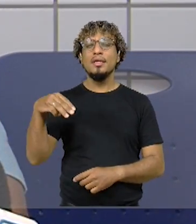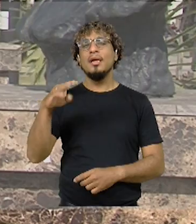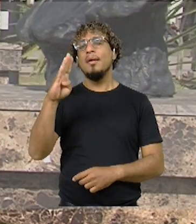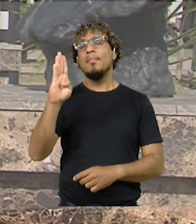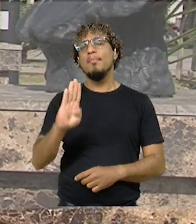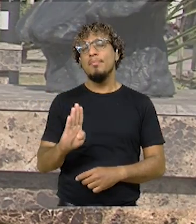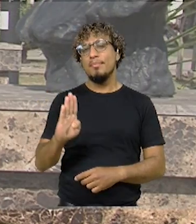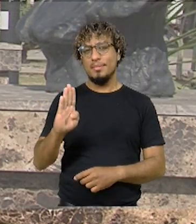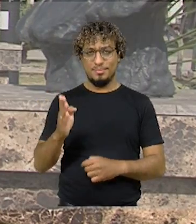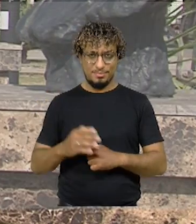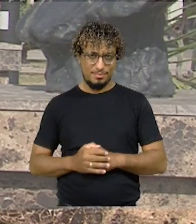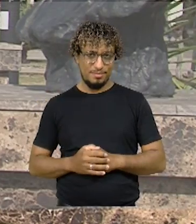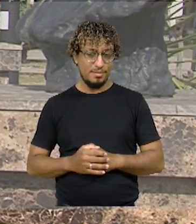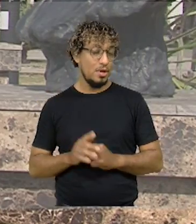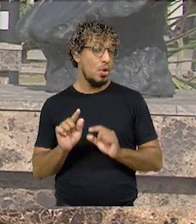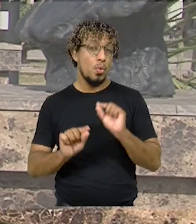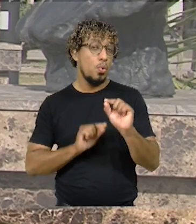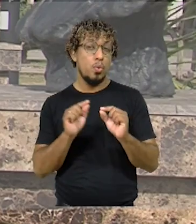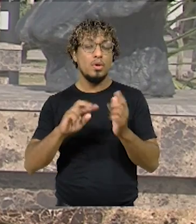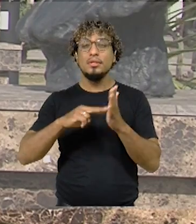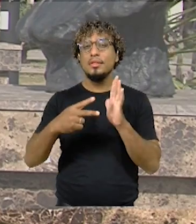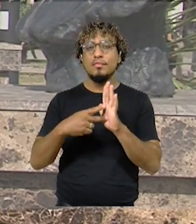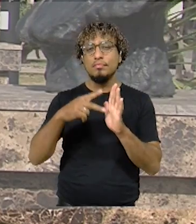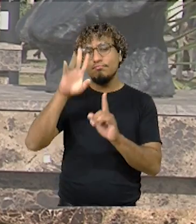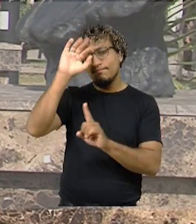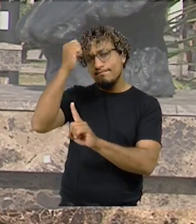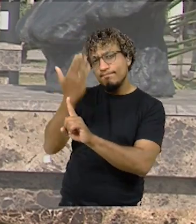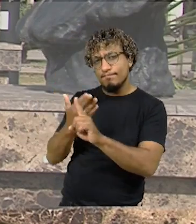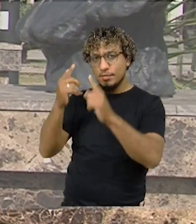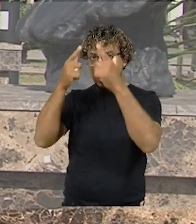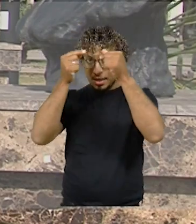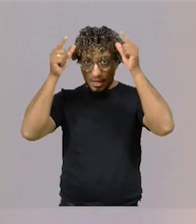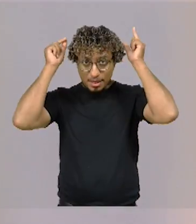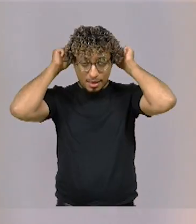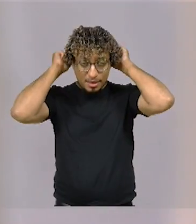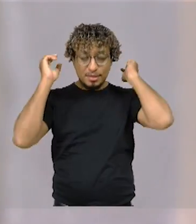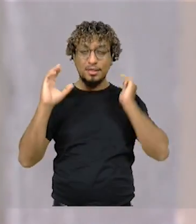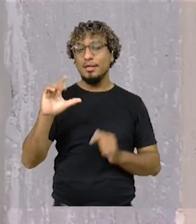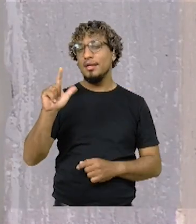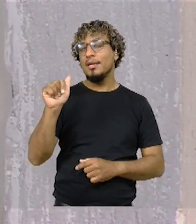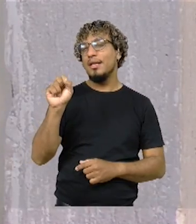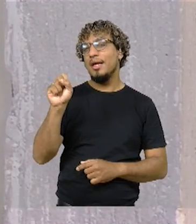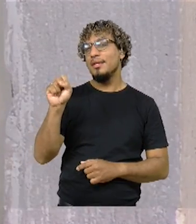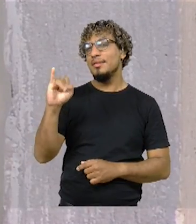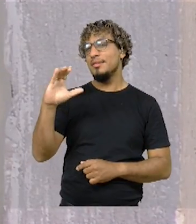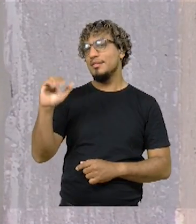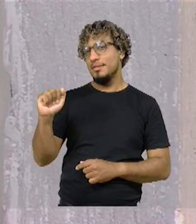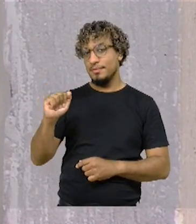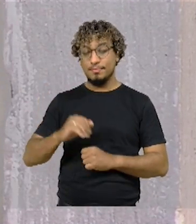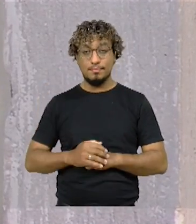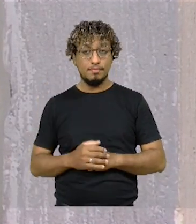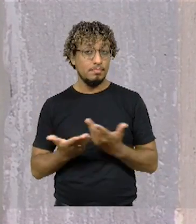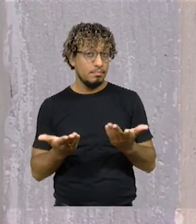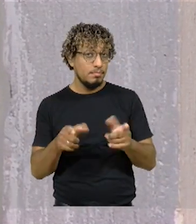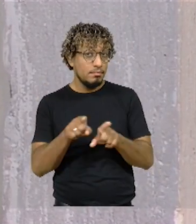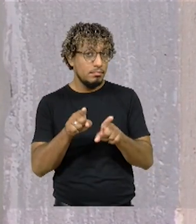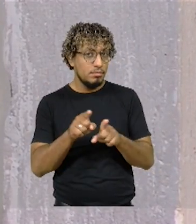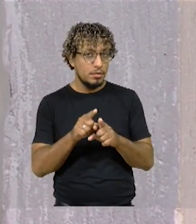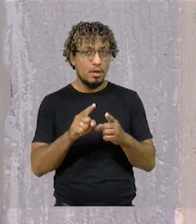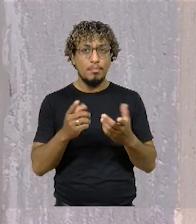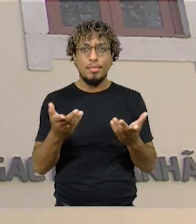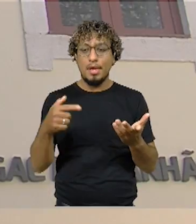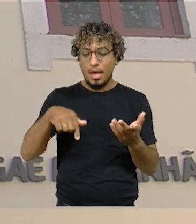Atenas Brasileira, ou seja, uma alusão à Grécia clássica, né? E não tem como falar dessa cidade sem mencionar o